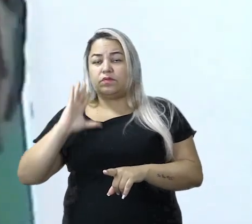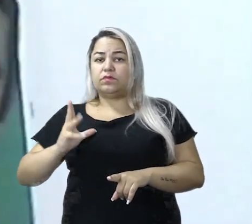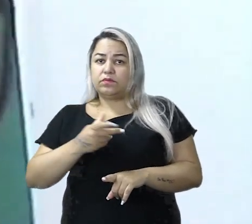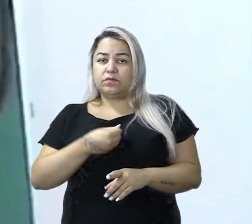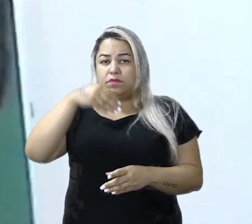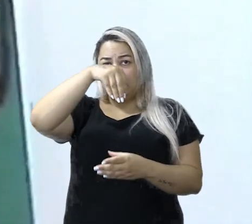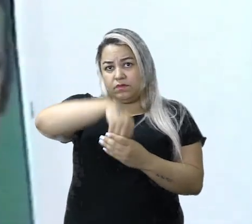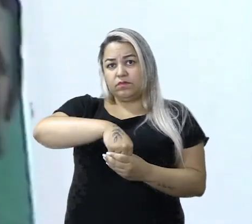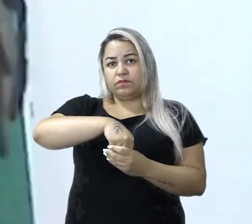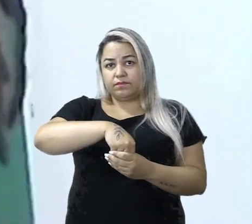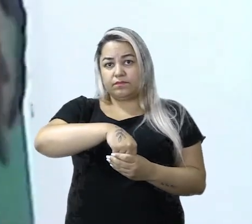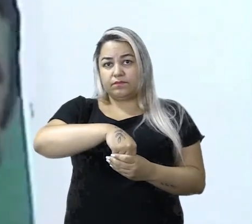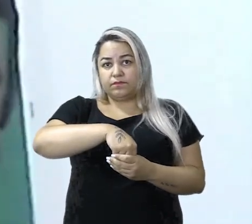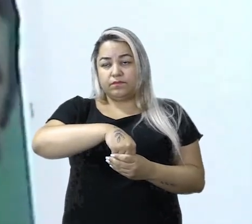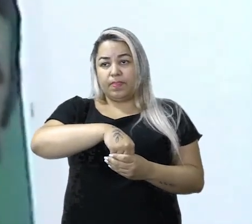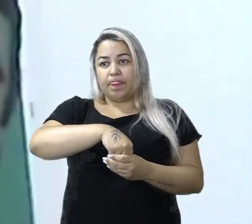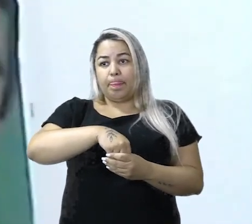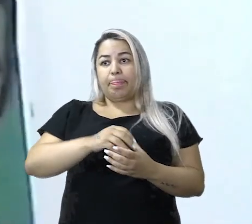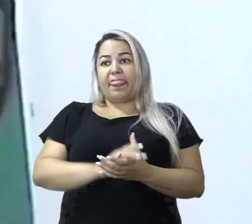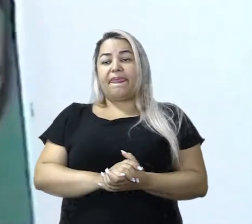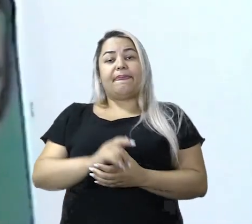pessoas trans dentro